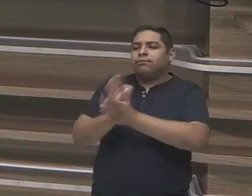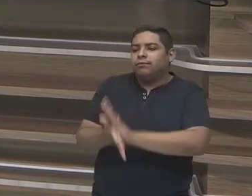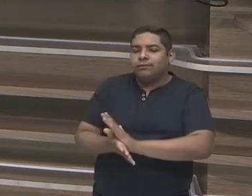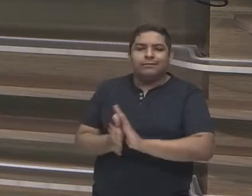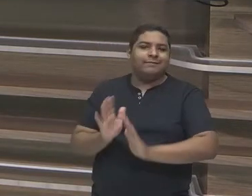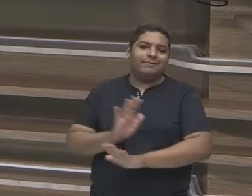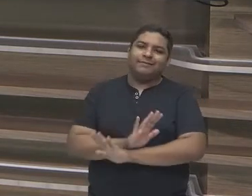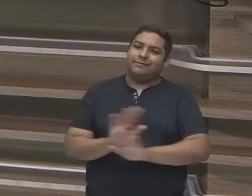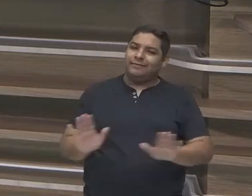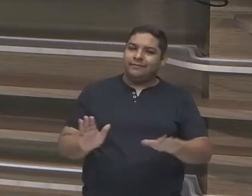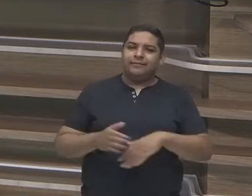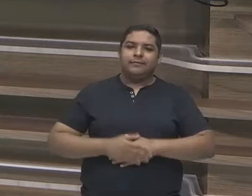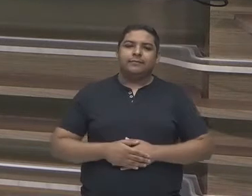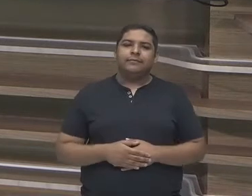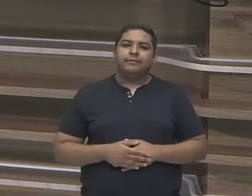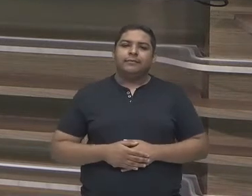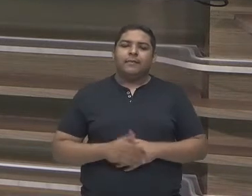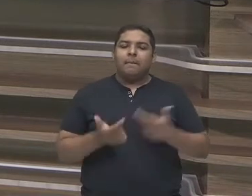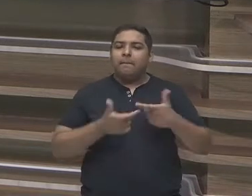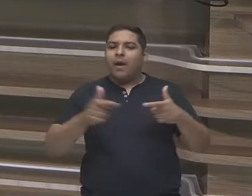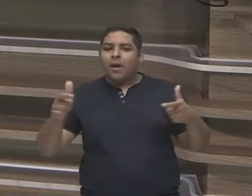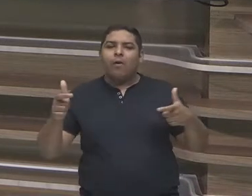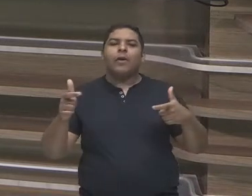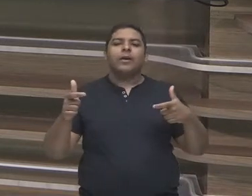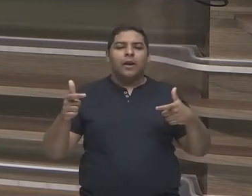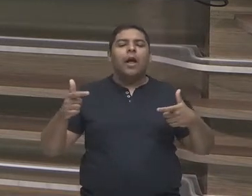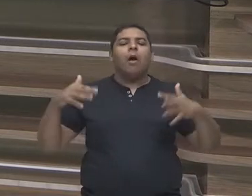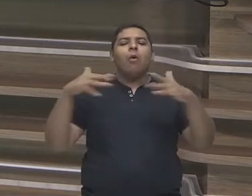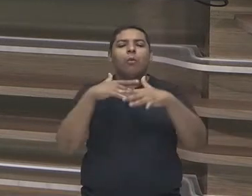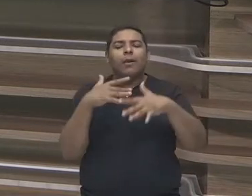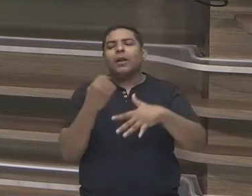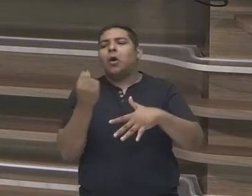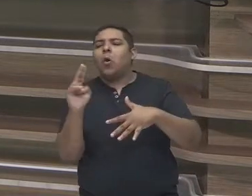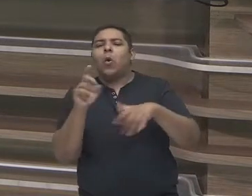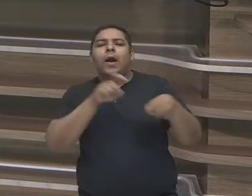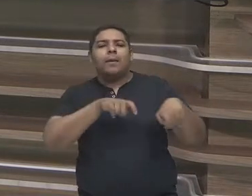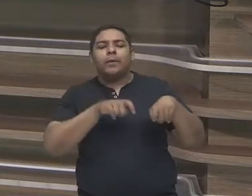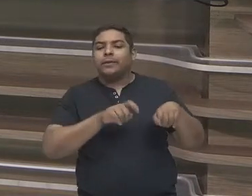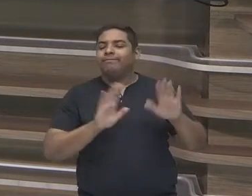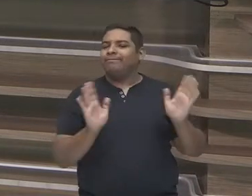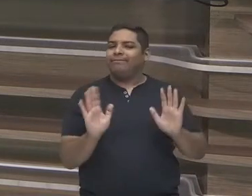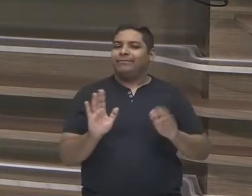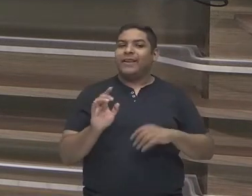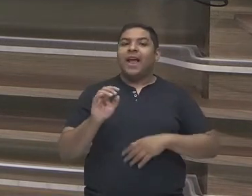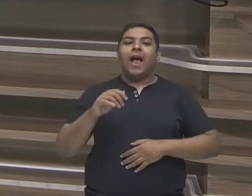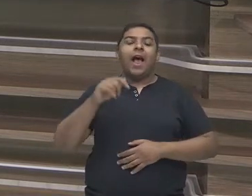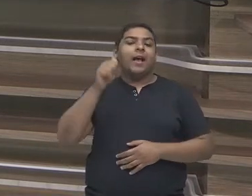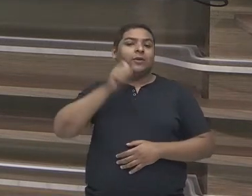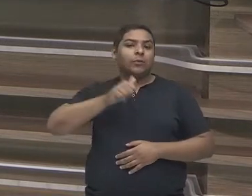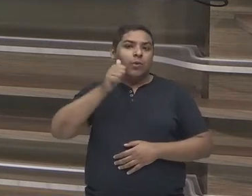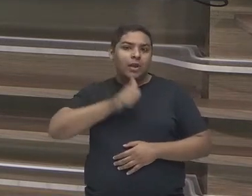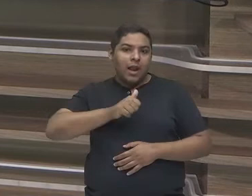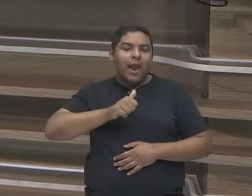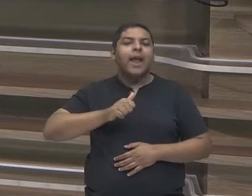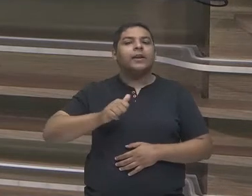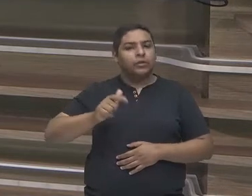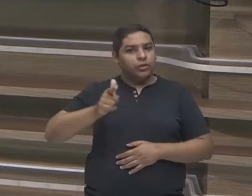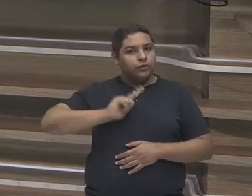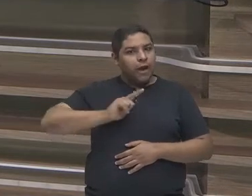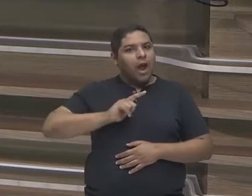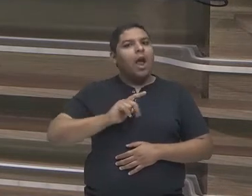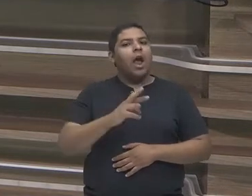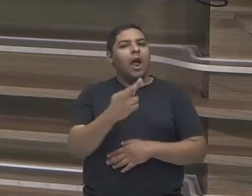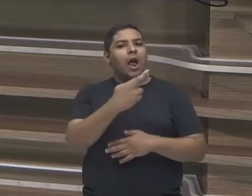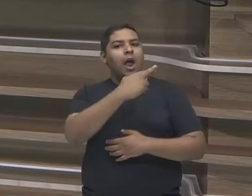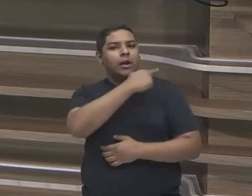essa massa urbana ou um camponês. Então, as mulheres elas tiveram um papel fundamental na Revolução Francesa.